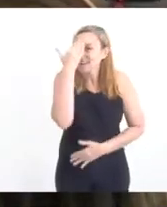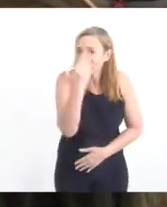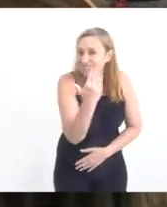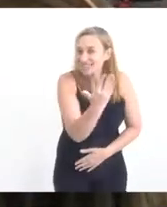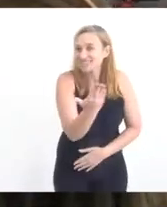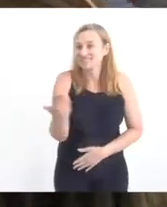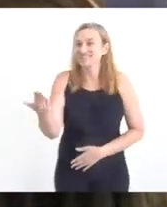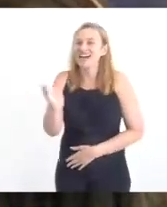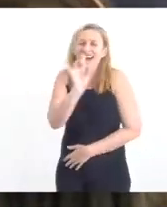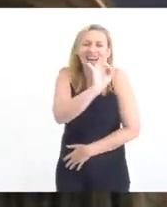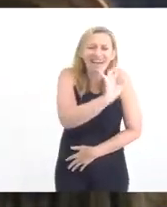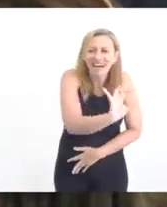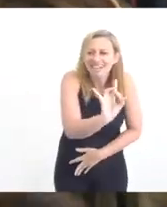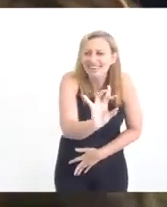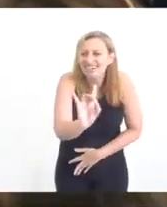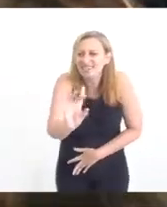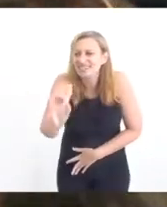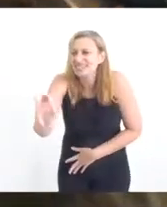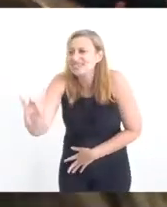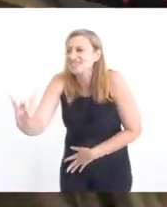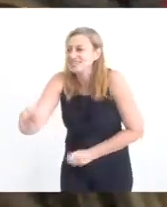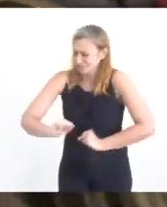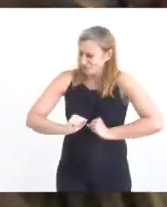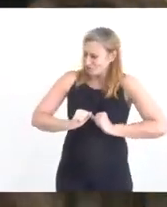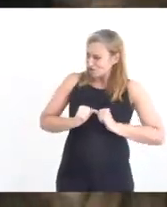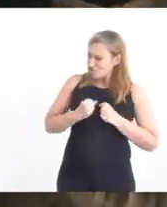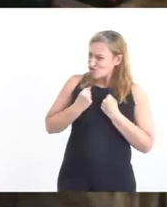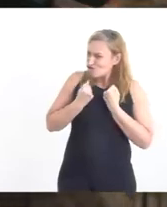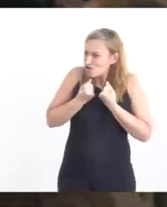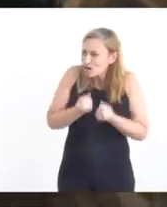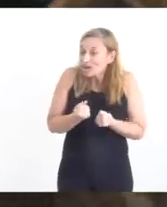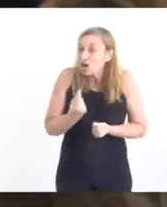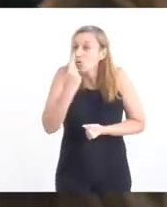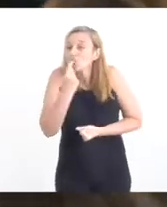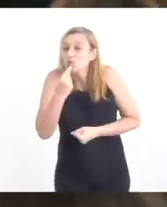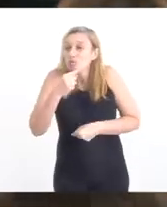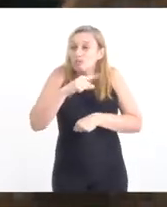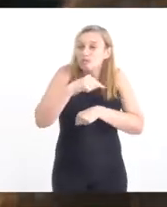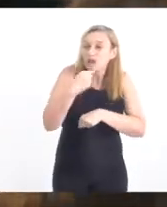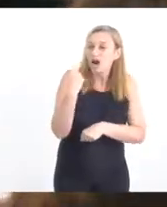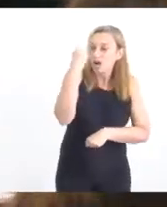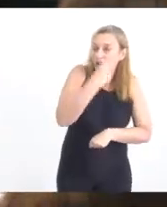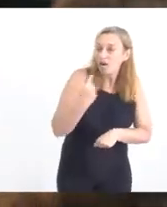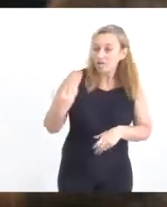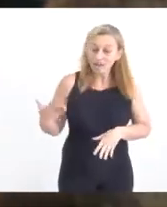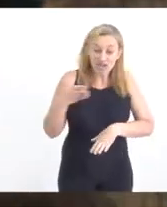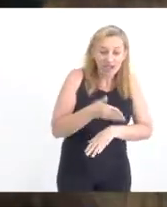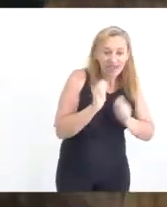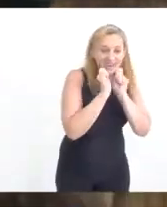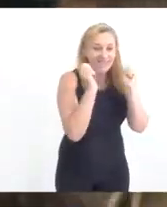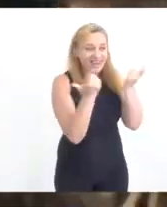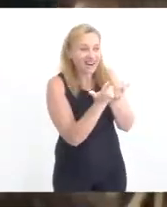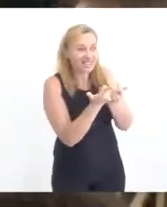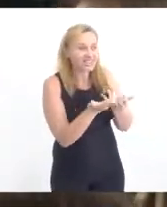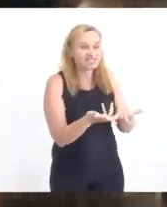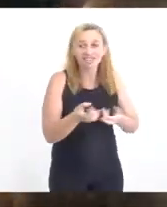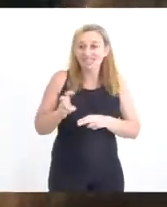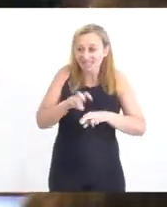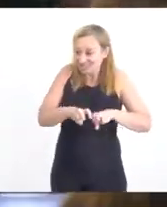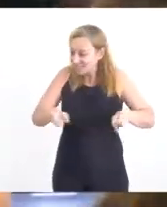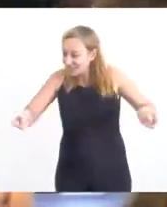agradecer a cada um de vocês que dedicaram uma horinha para chegar aqui na Assembleia Legislativa e